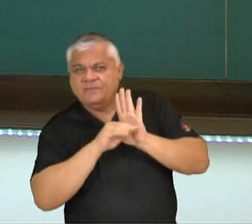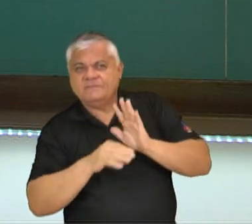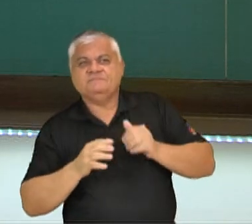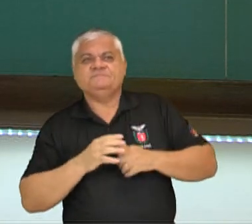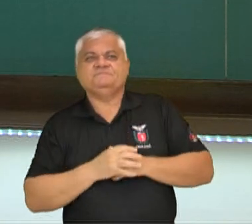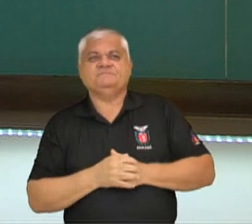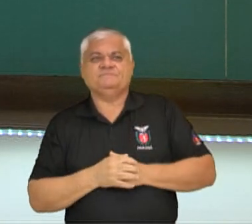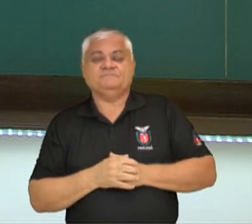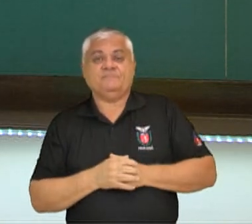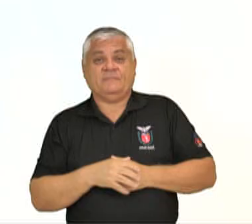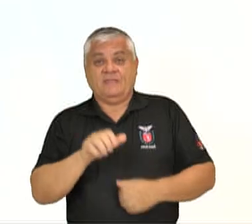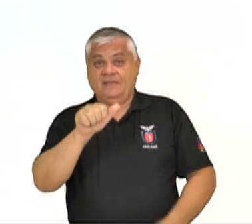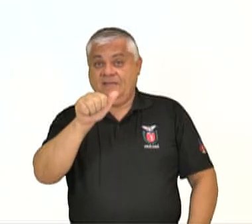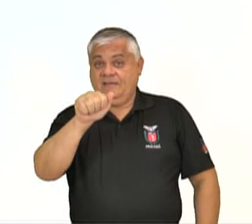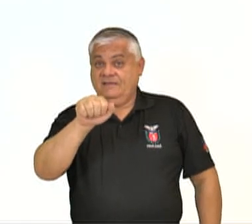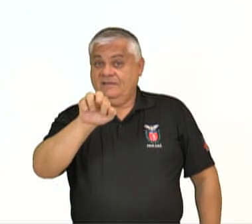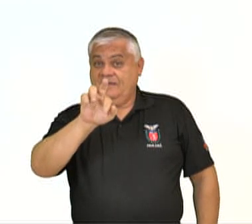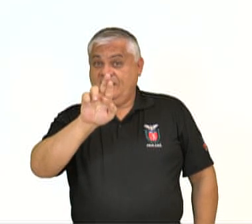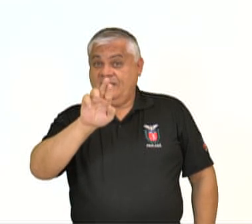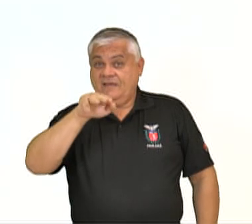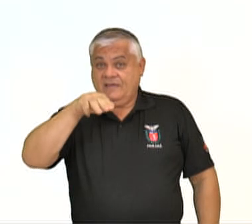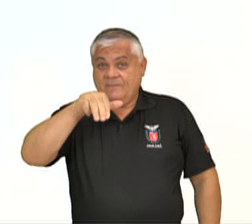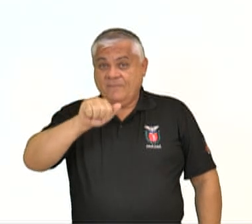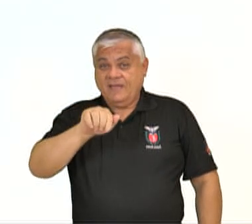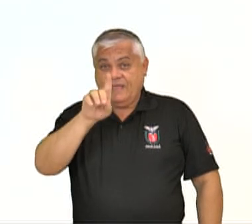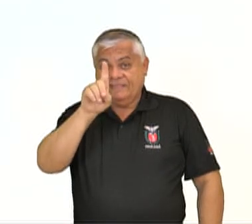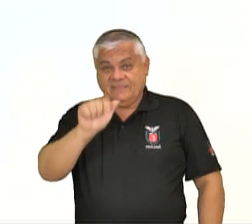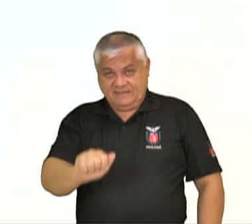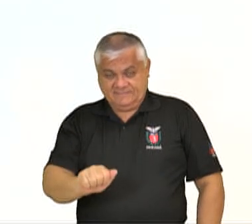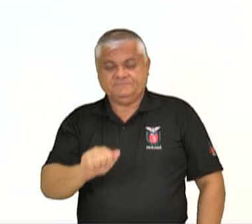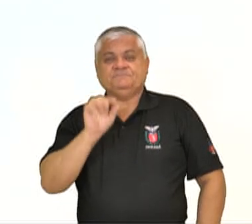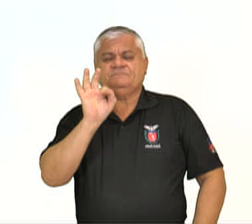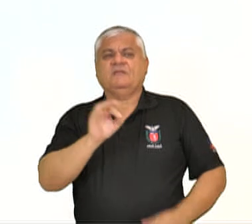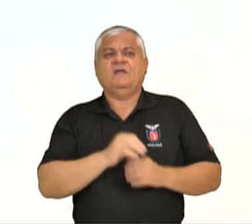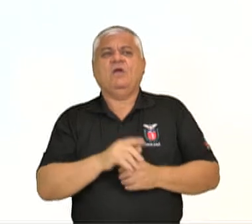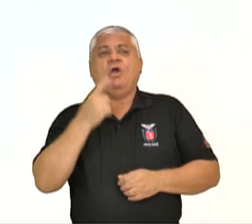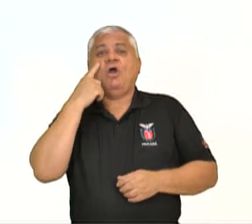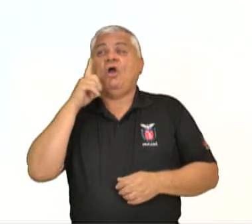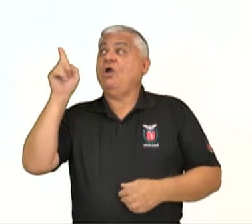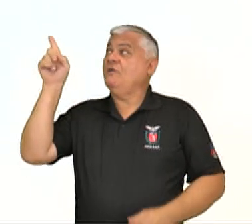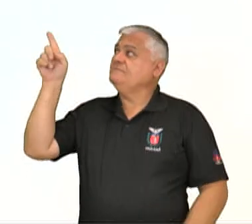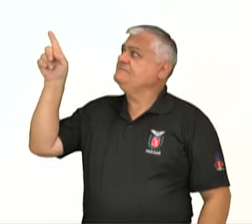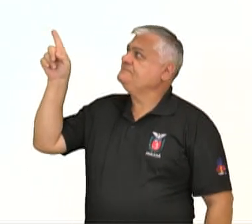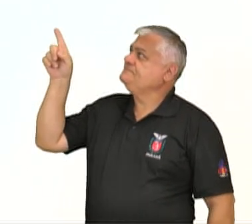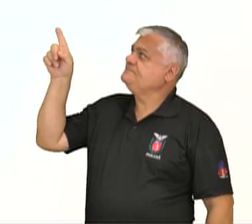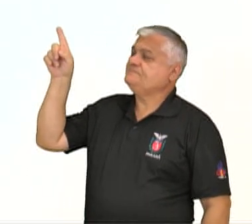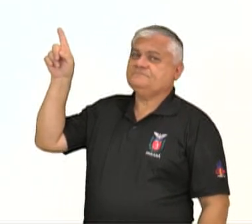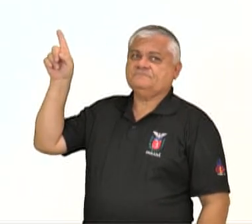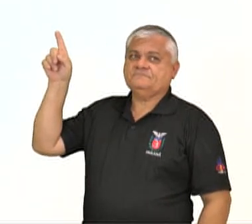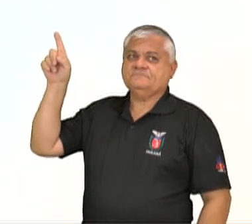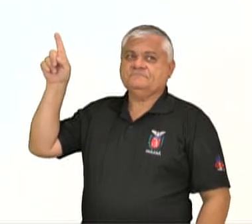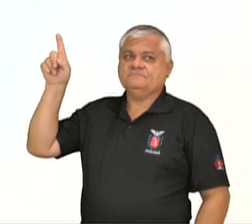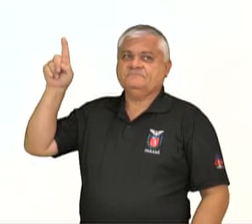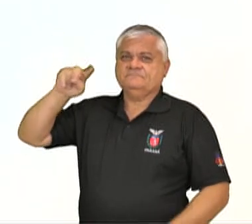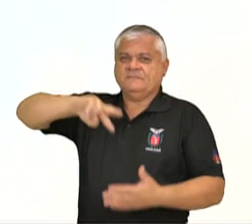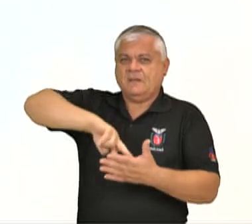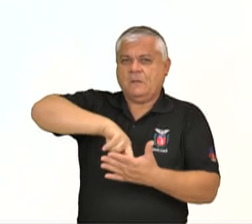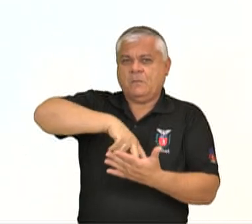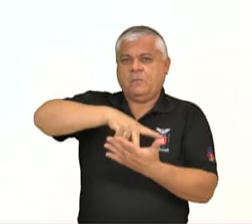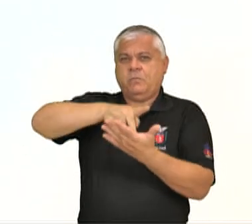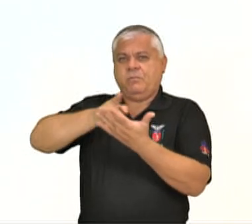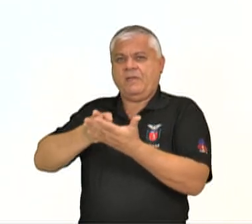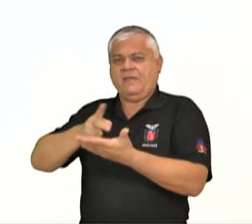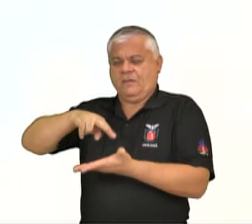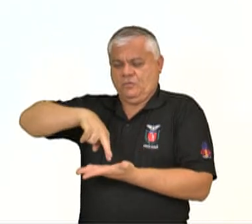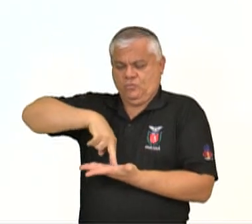executados. Então, vamos falar da armada. Olha só o movimento do nosso GIF, ó. A armada ela é feita a partir